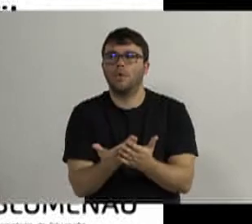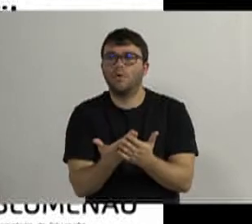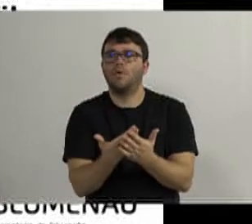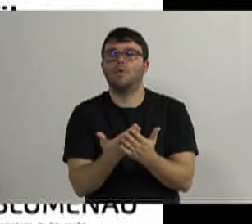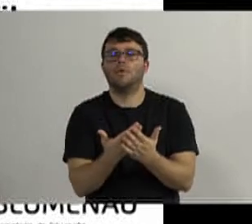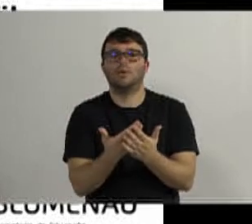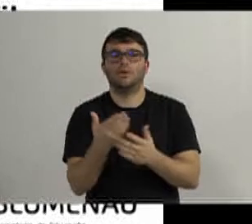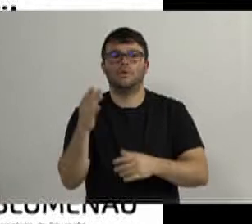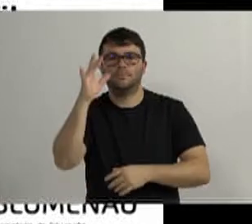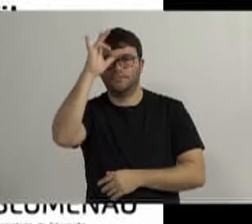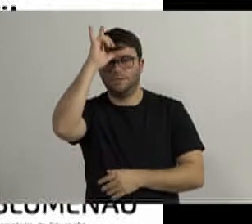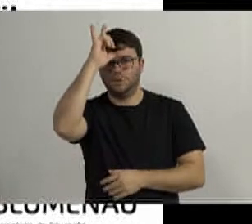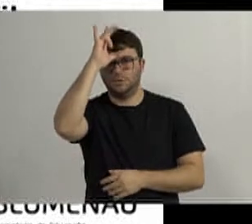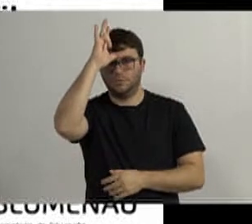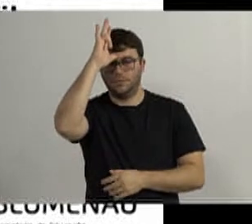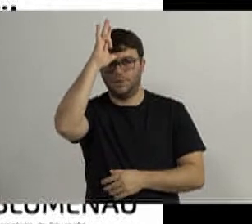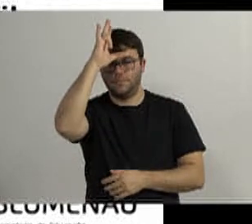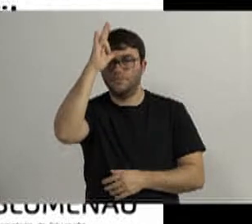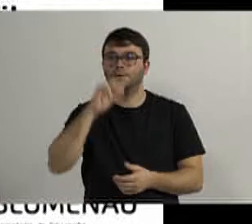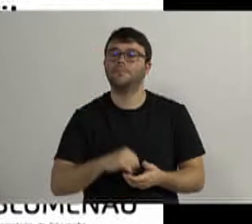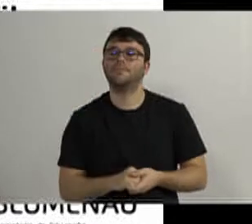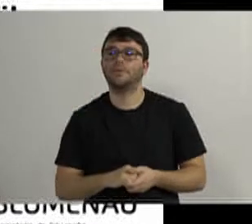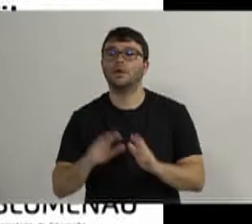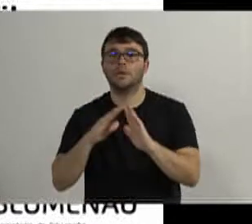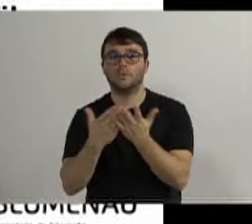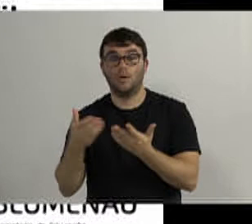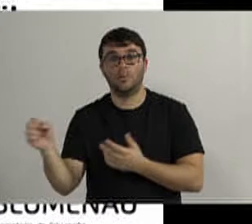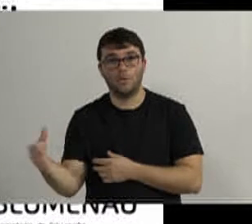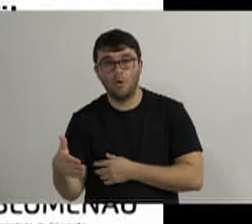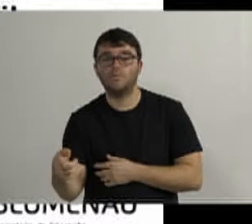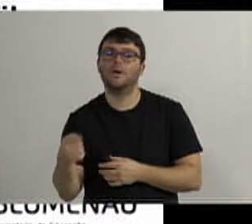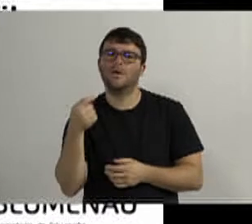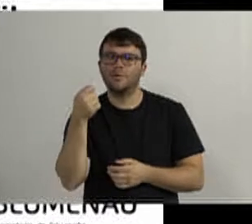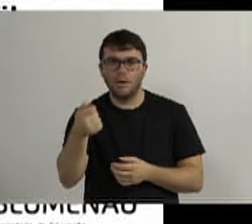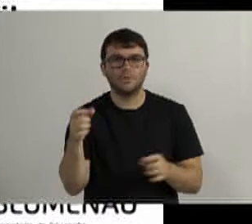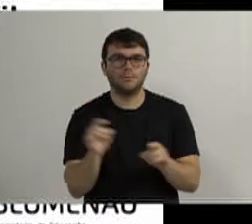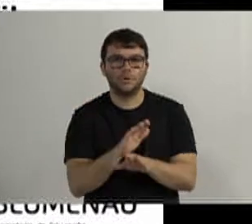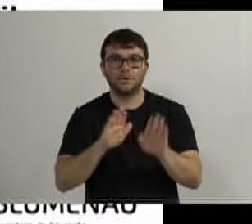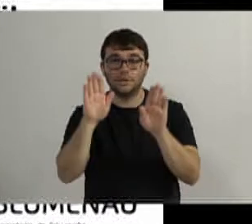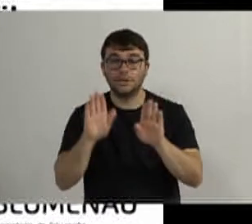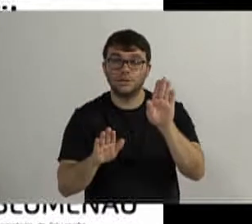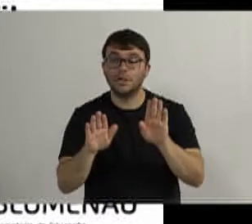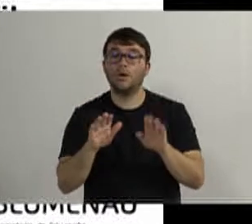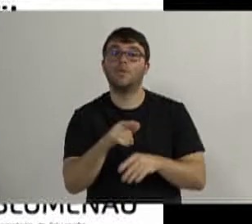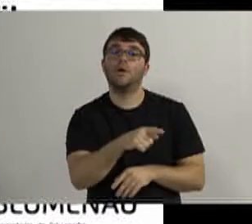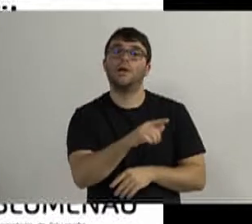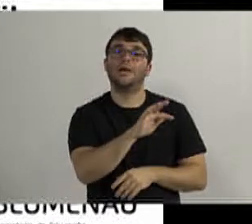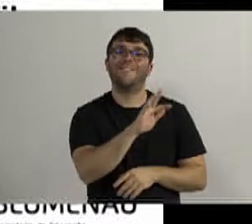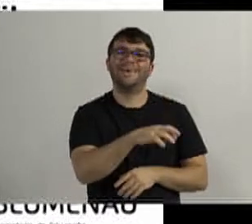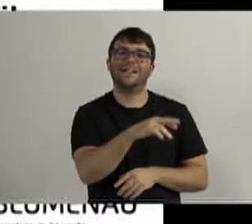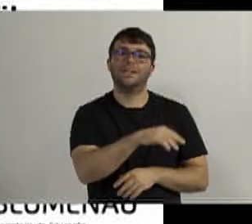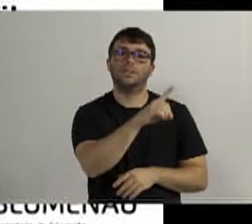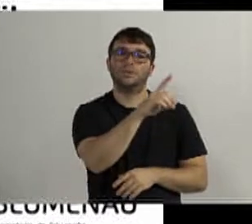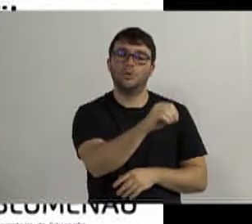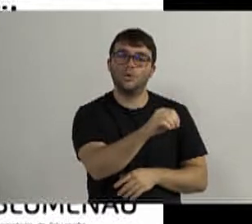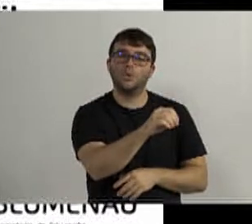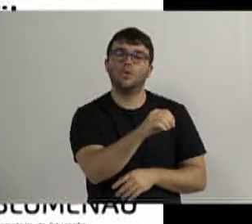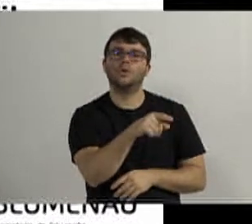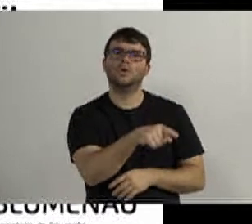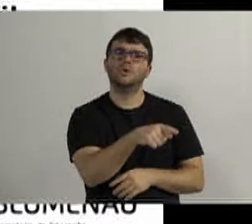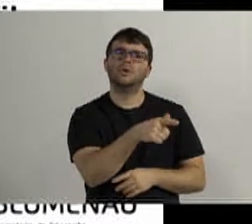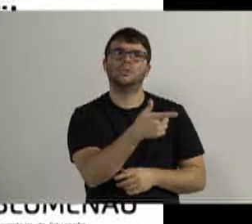já estão a escola na hora da vida topava licitação praticamente tá concluída e a Fernanda ótima já tá tá